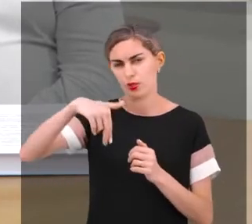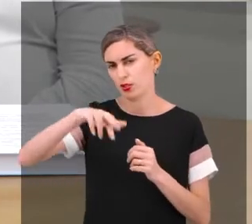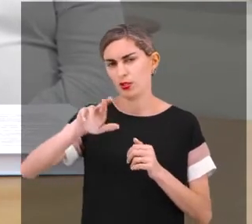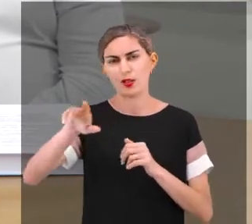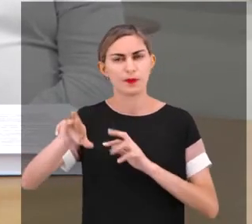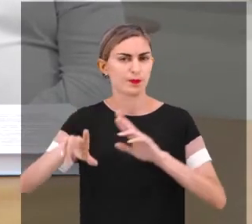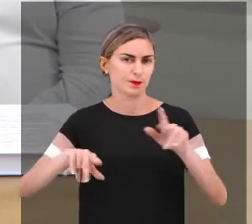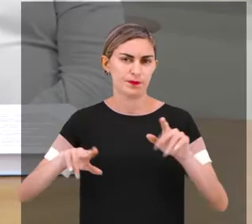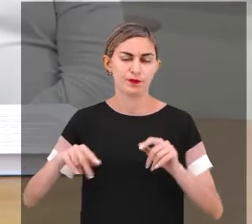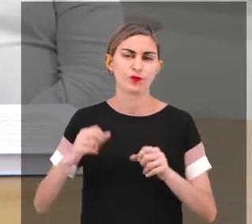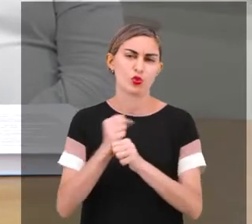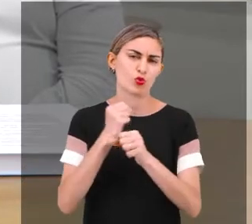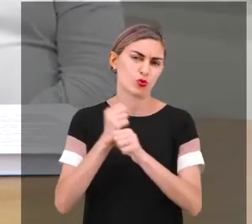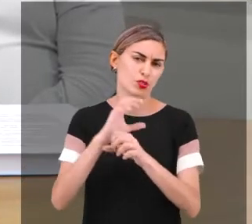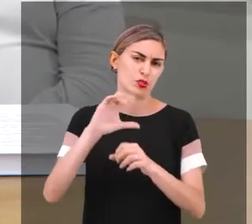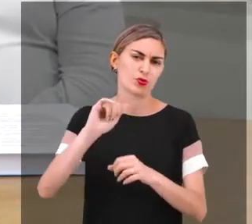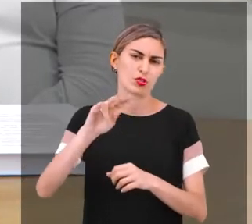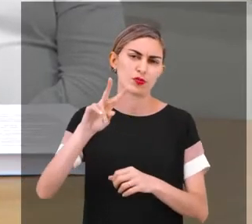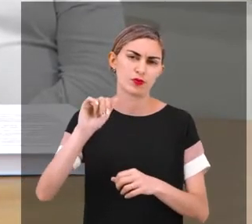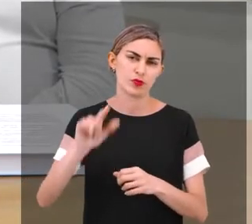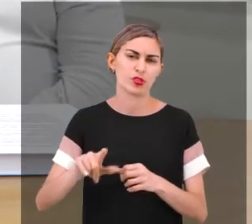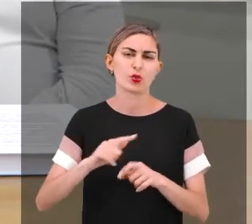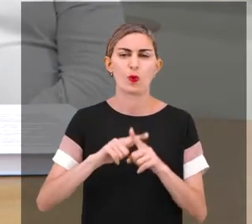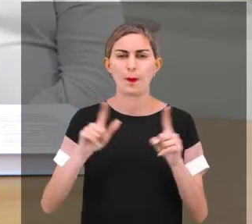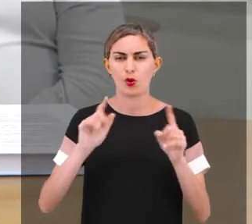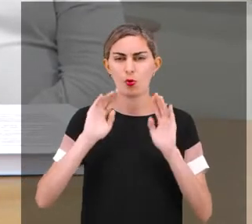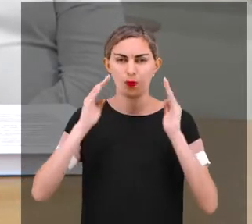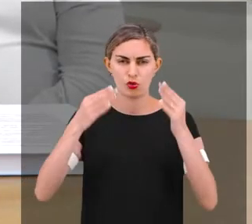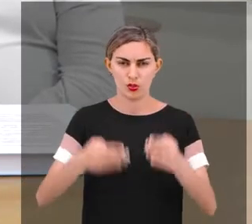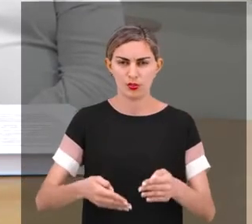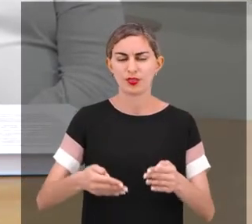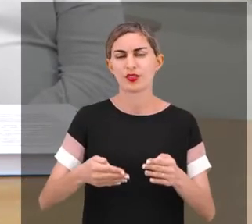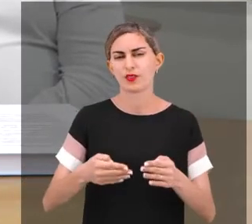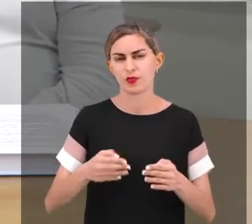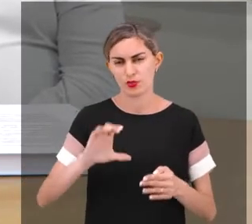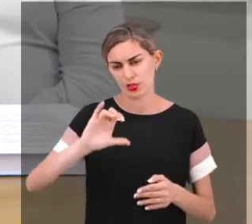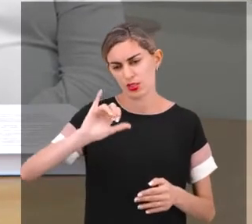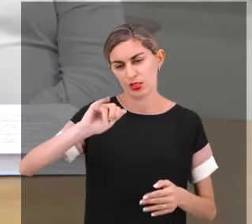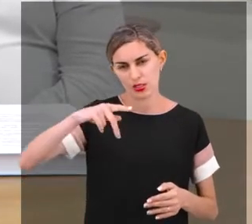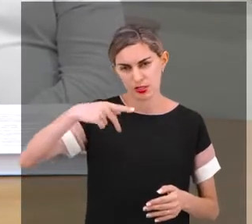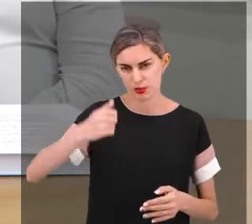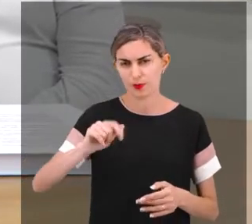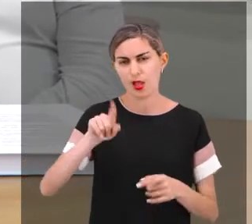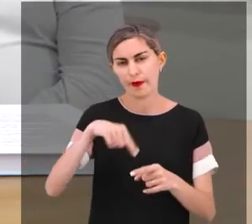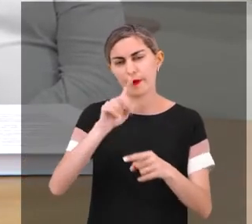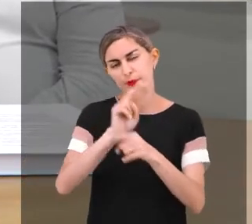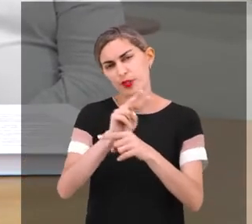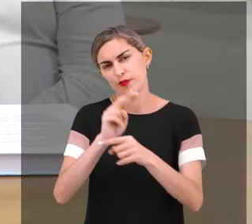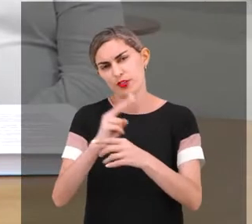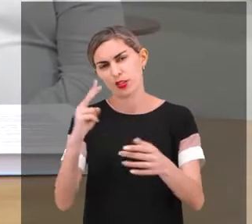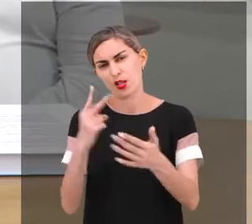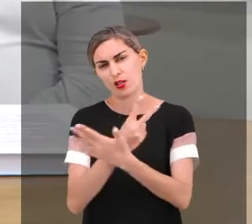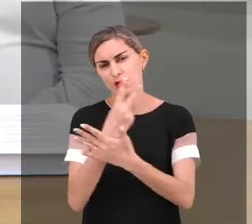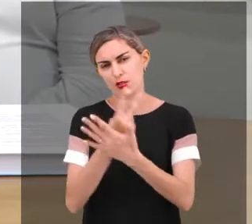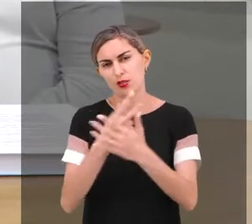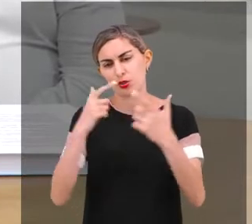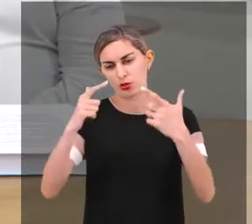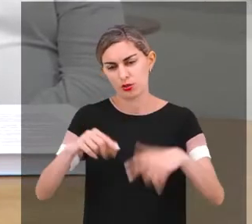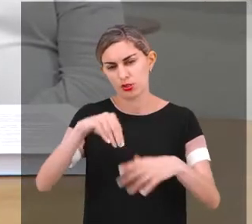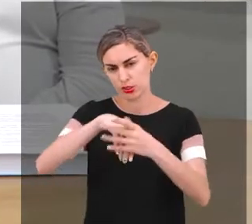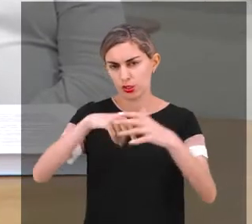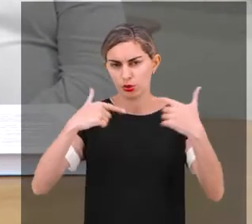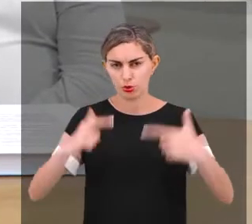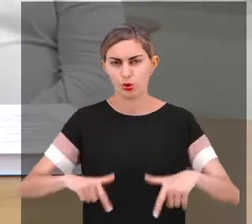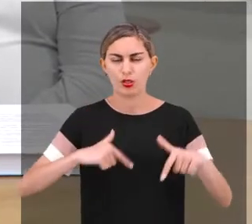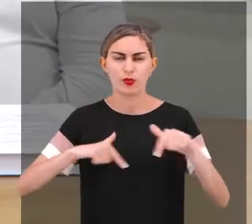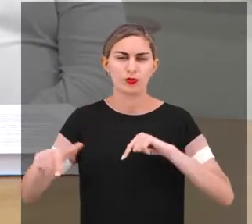NR, a construção civil. Mas que o objetivo fundamental da CIPA, né, é prevenir acidentes e doenças no ambiente de